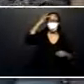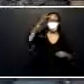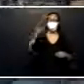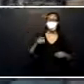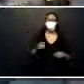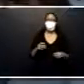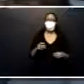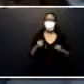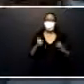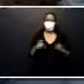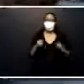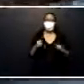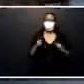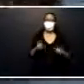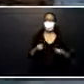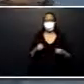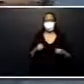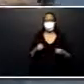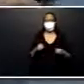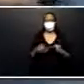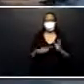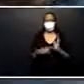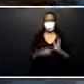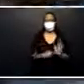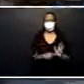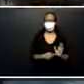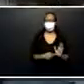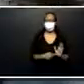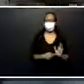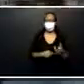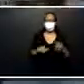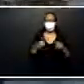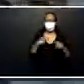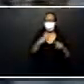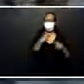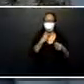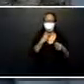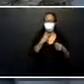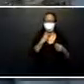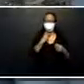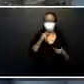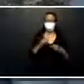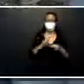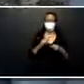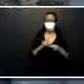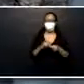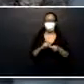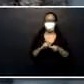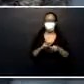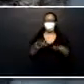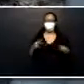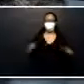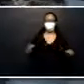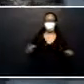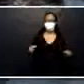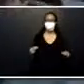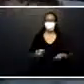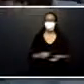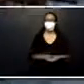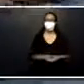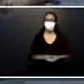precisam ser coibidos, impedidos e punidos com o rigor necessário. Bom,